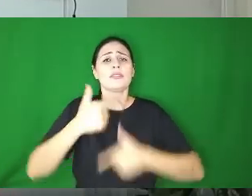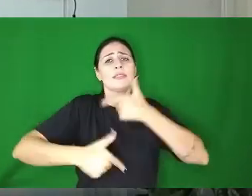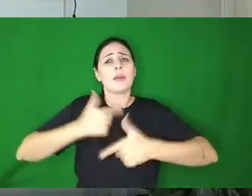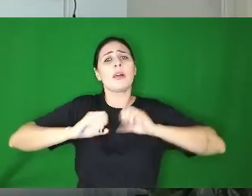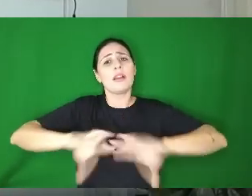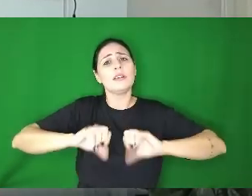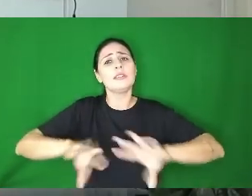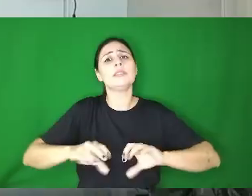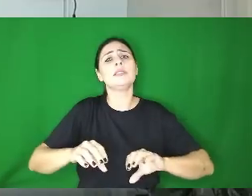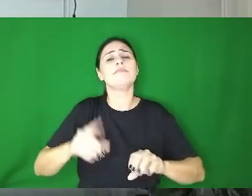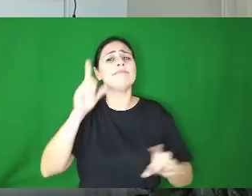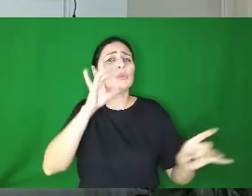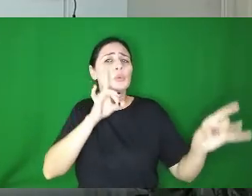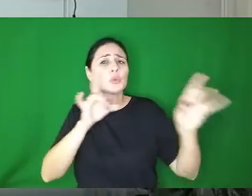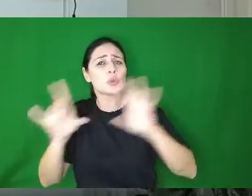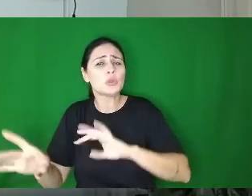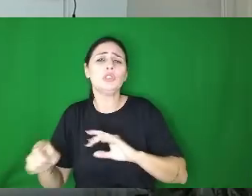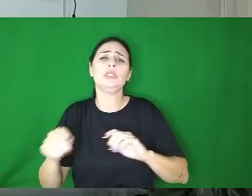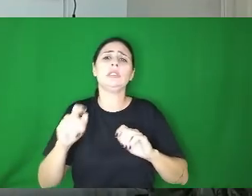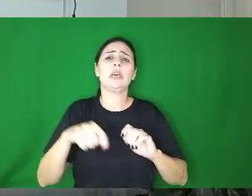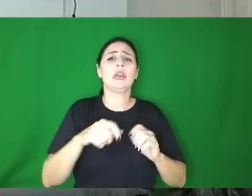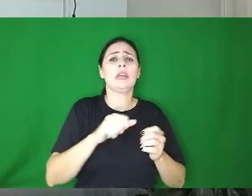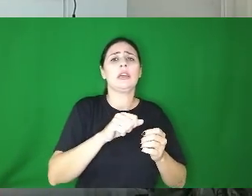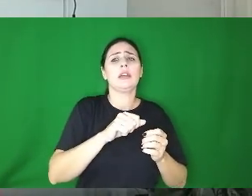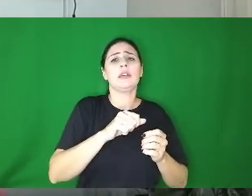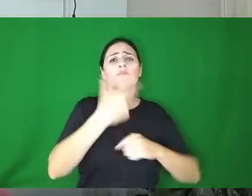realizando atividades pedagógicas remotas aqui no nosso município.